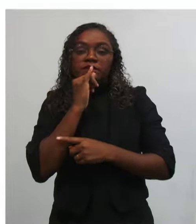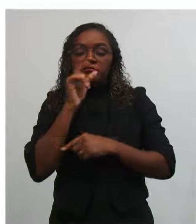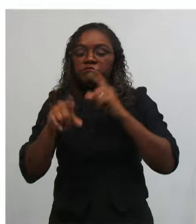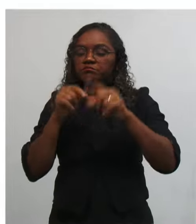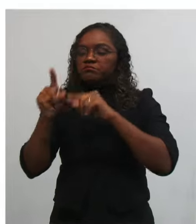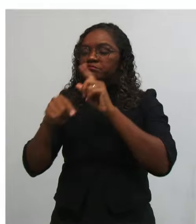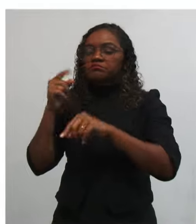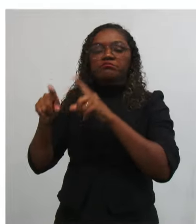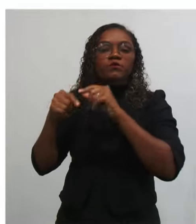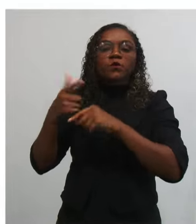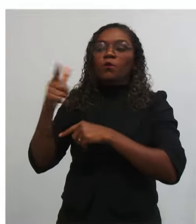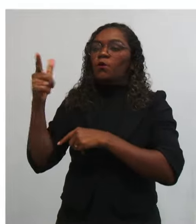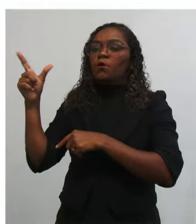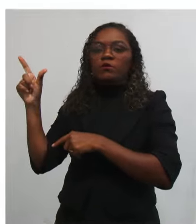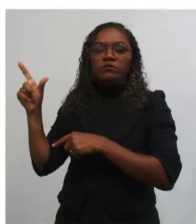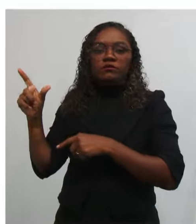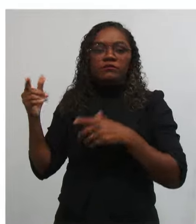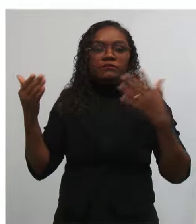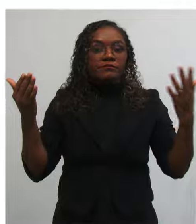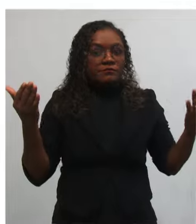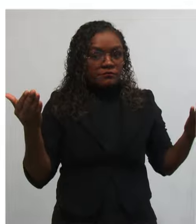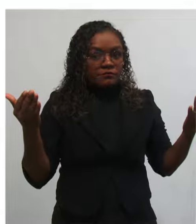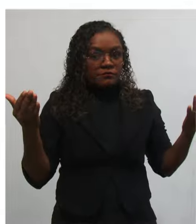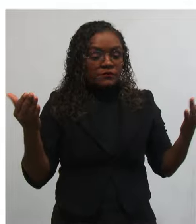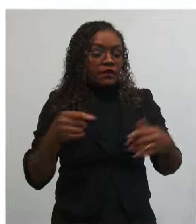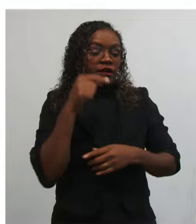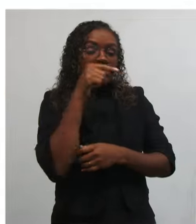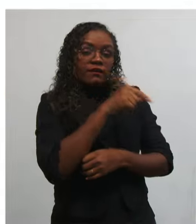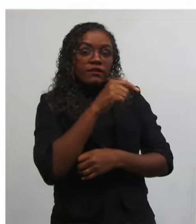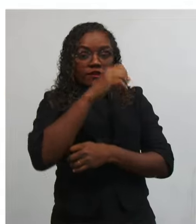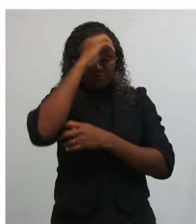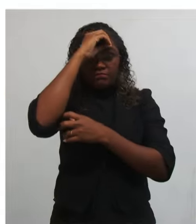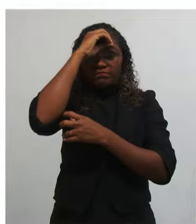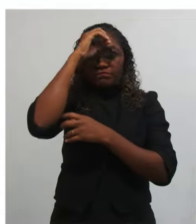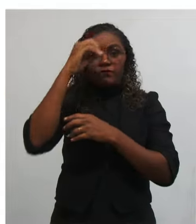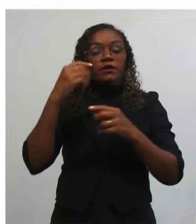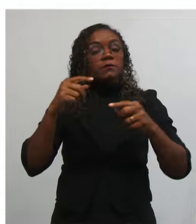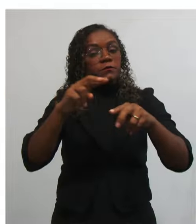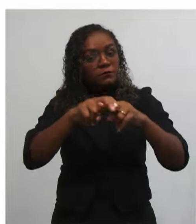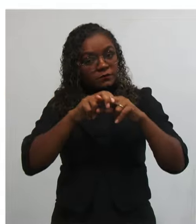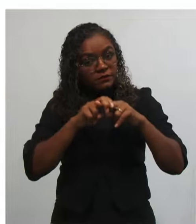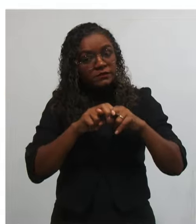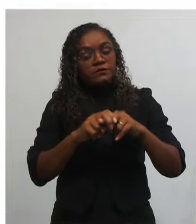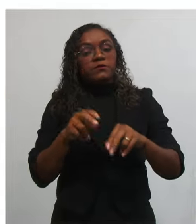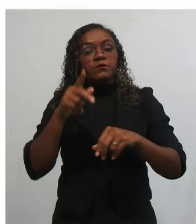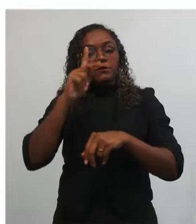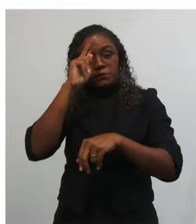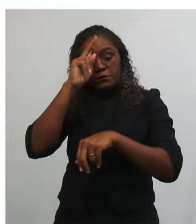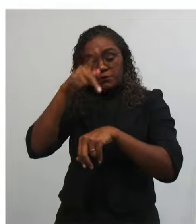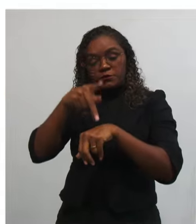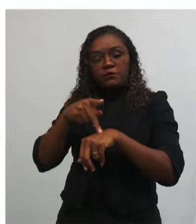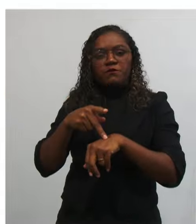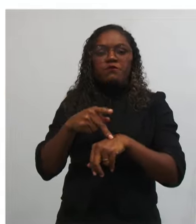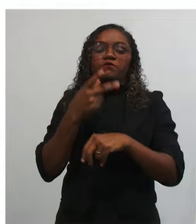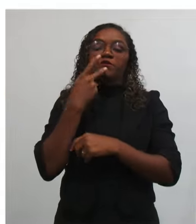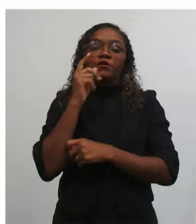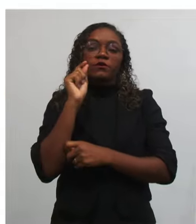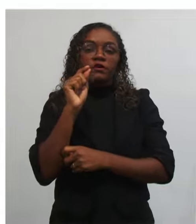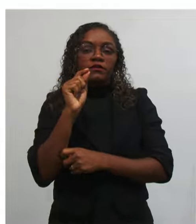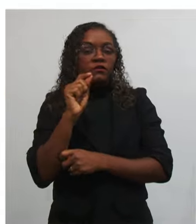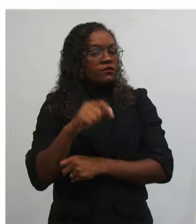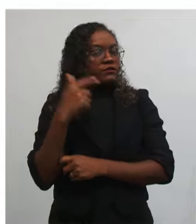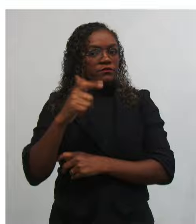é uma prática que luquez e outros autores consideram que não há uma um sentimento